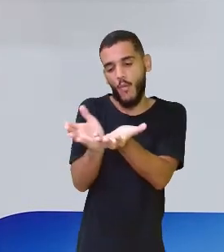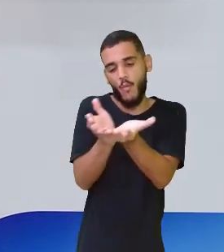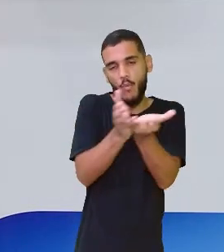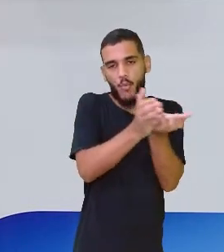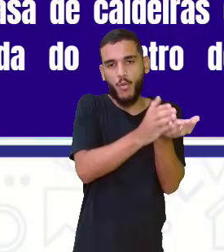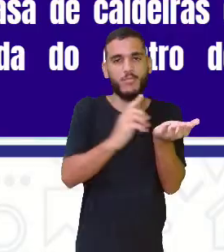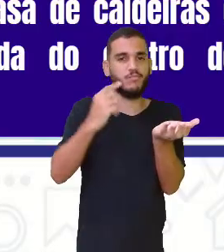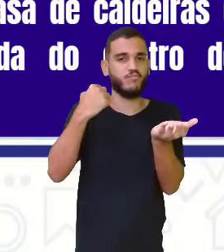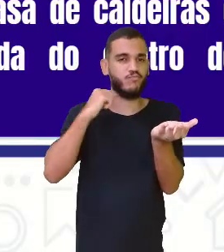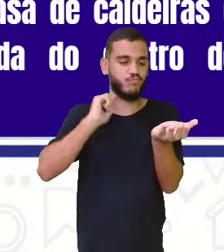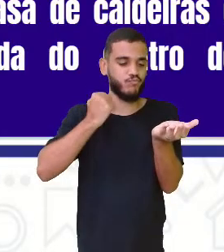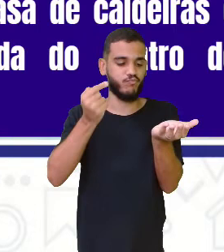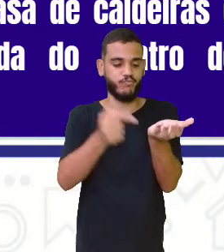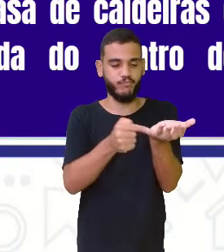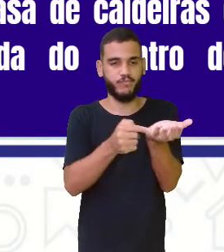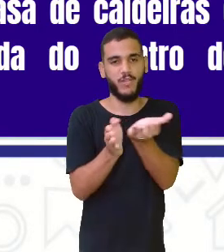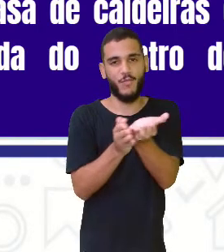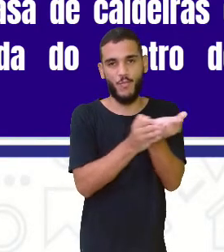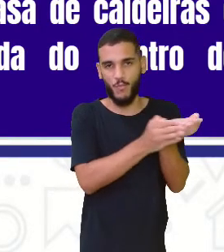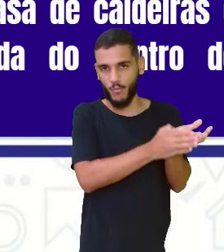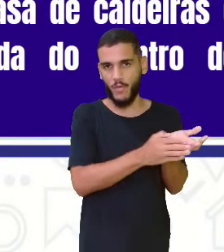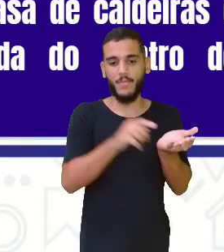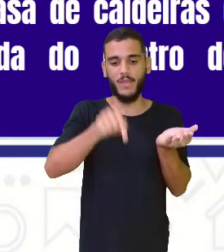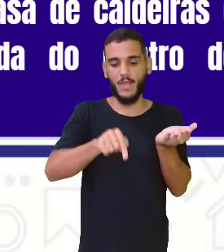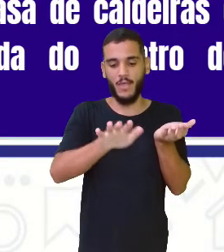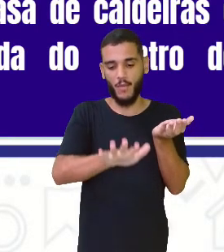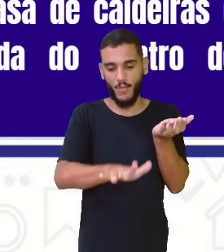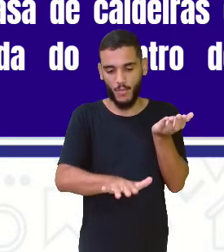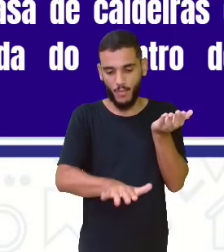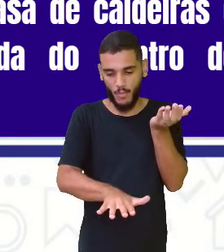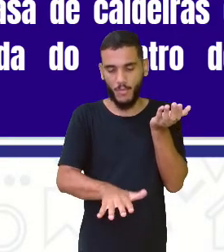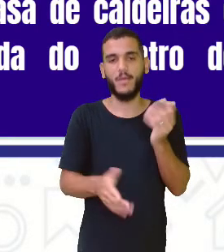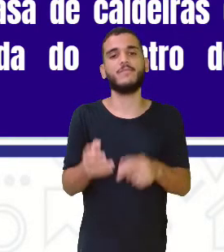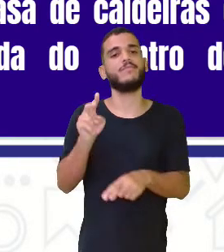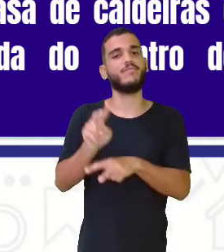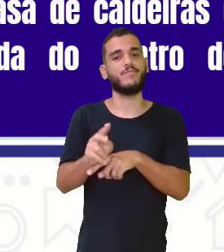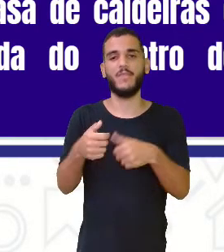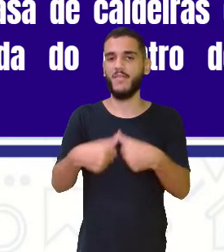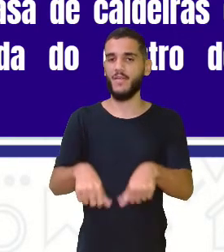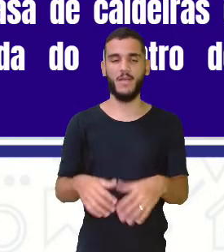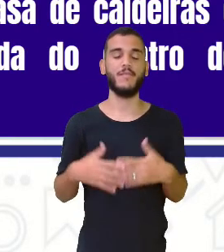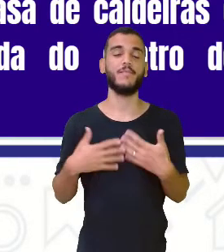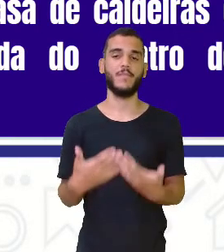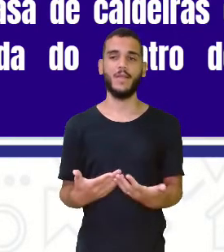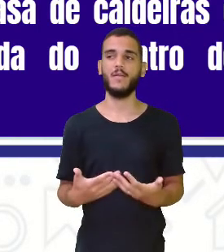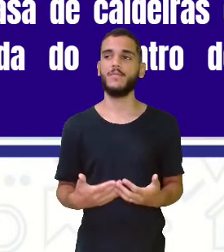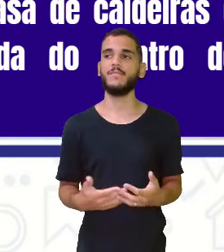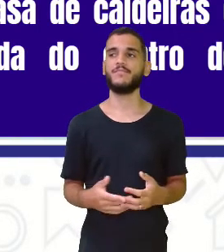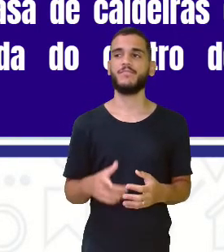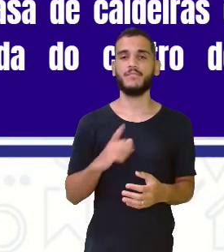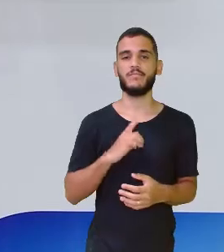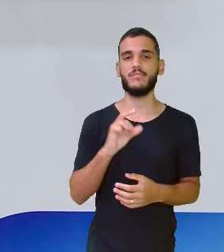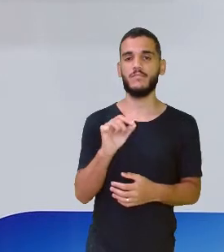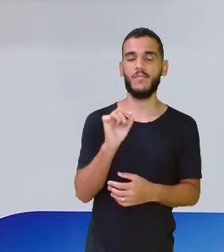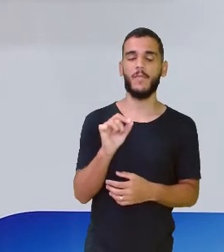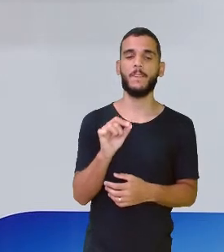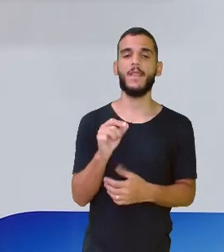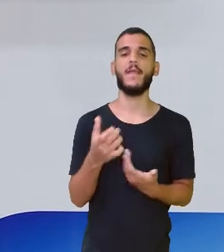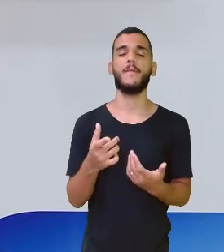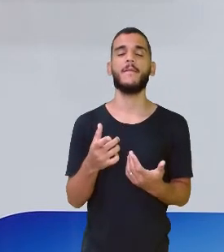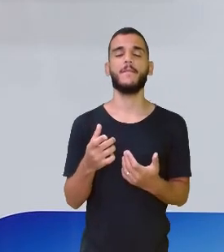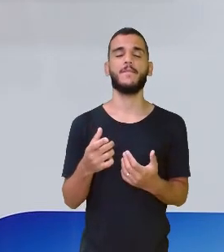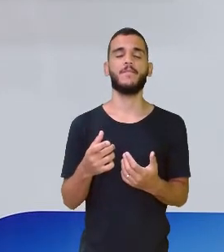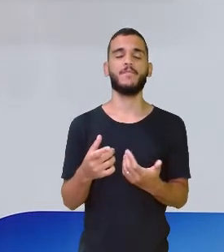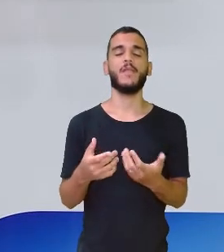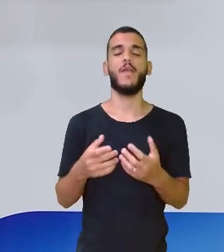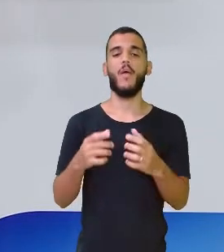nessas substâncias aqui, que era um pão de açúcar, porque eles tinham aquele formatinho redondinho, um furinho embaixo, onde o caldo ele